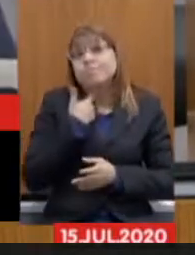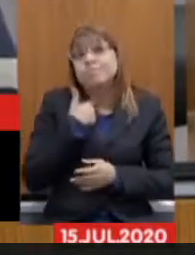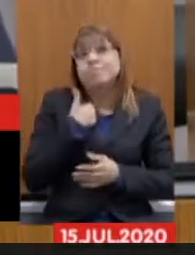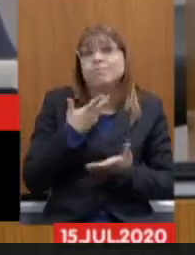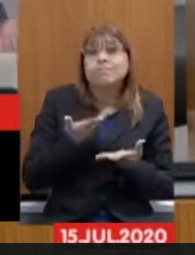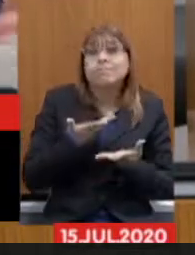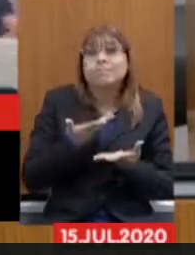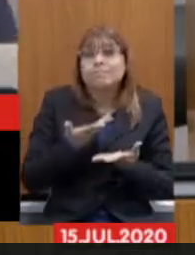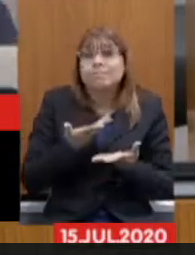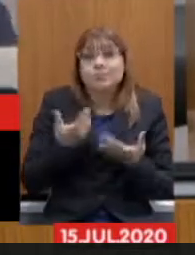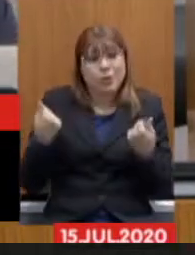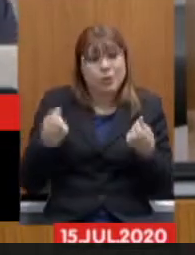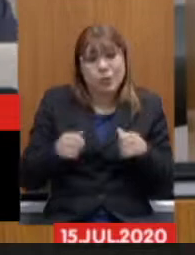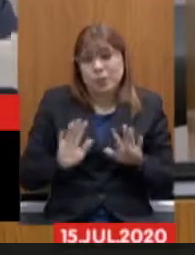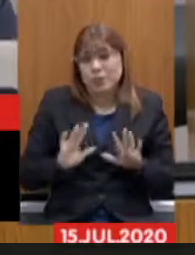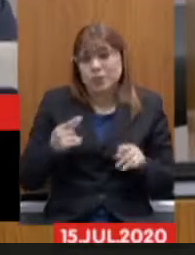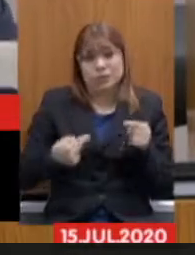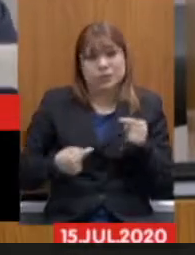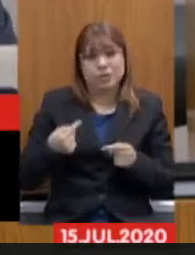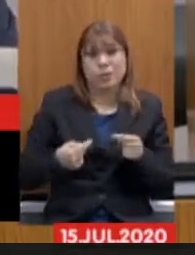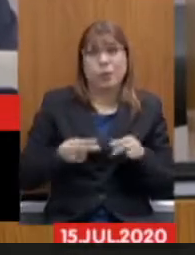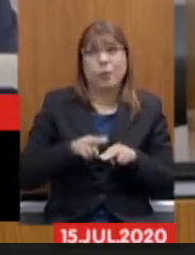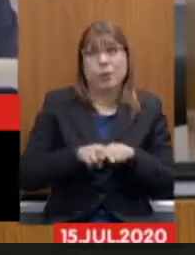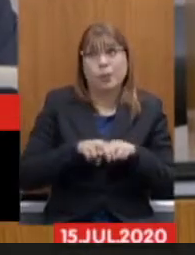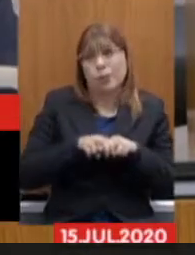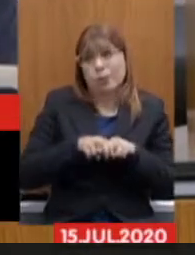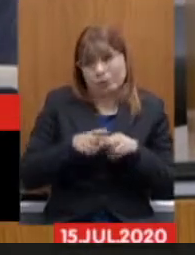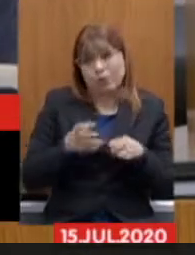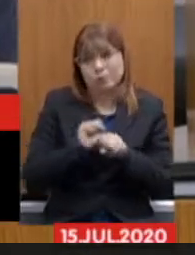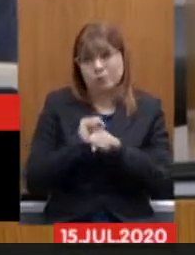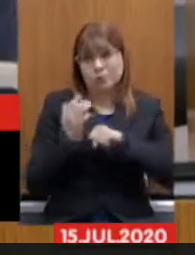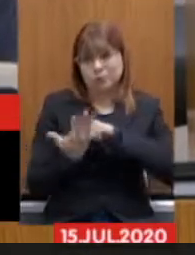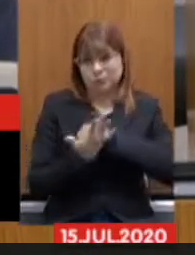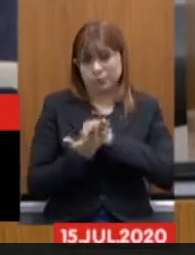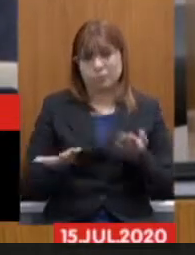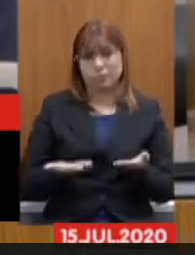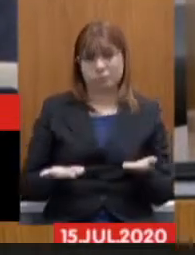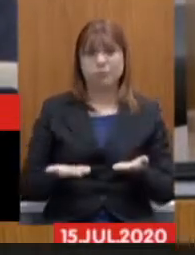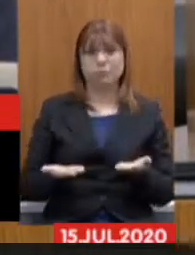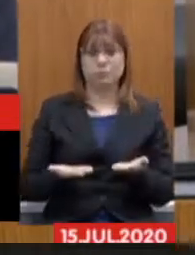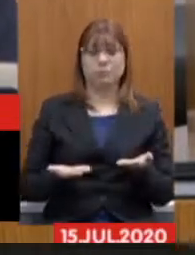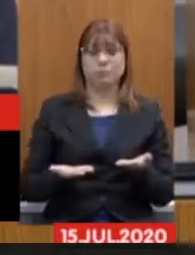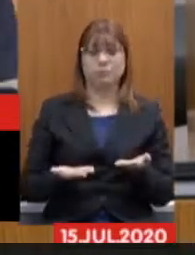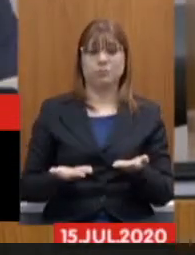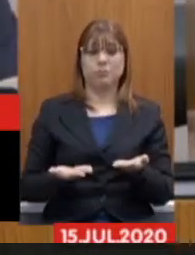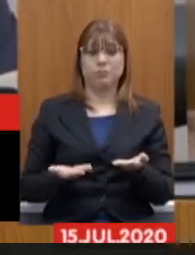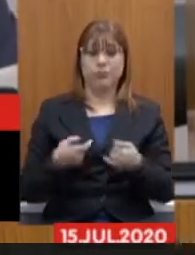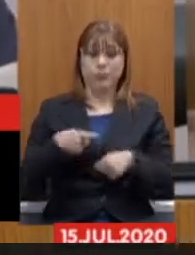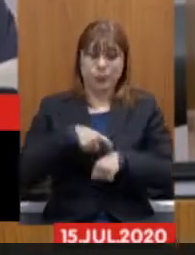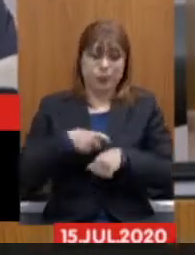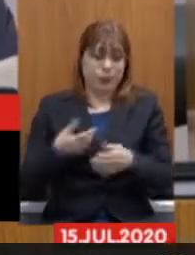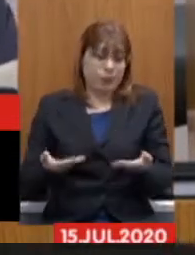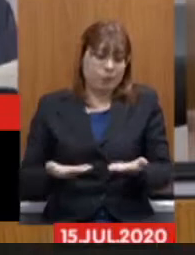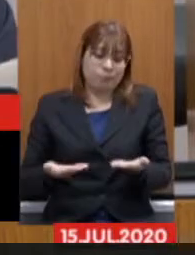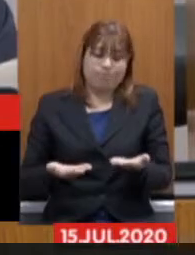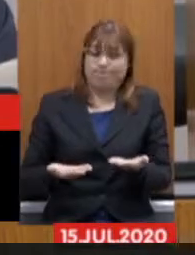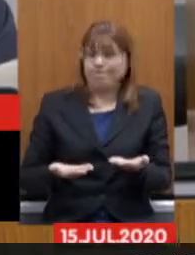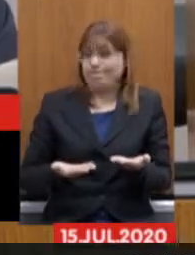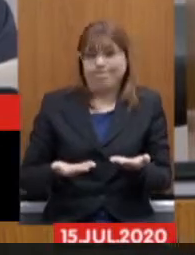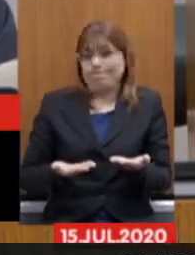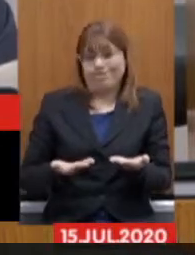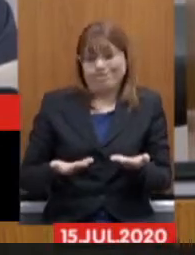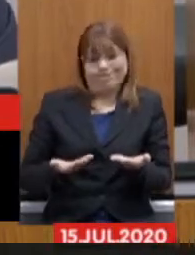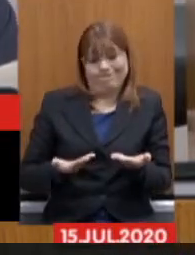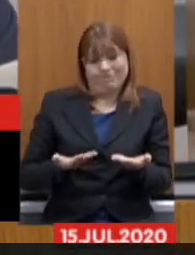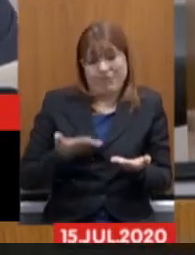que não tivéssemos tendo que fazer o debate por ocasião da pandemia que vivemos né a circunstância na minha opinião não seria a